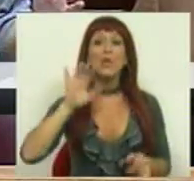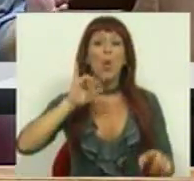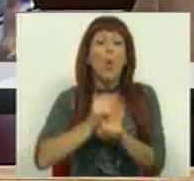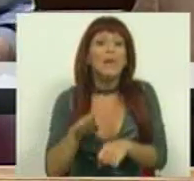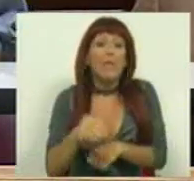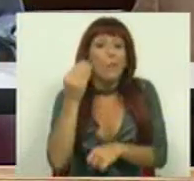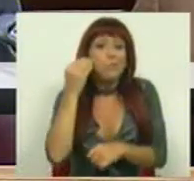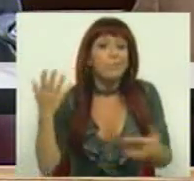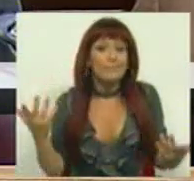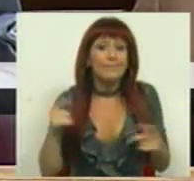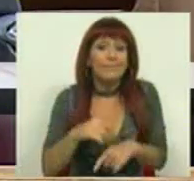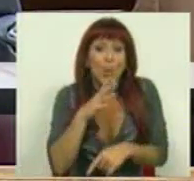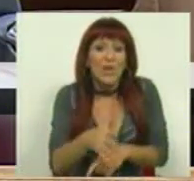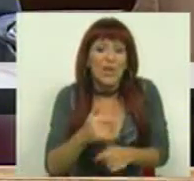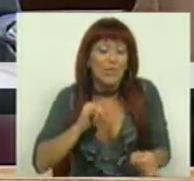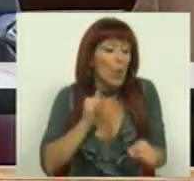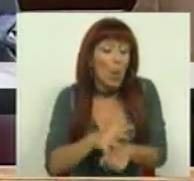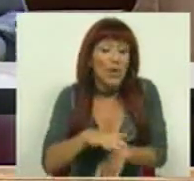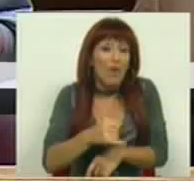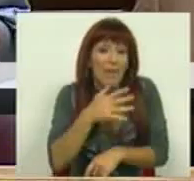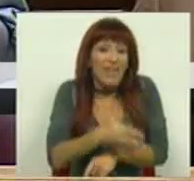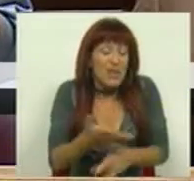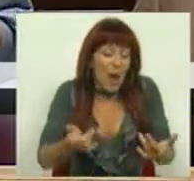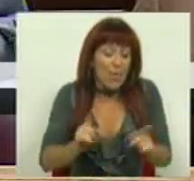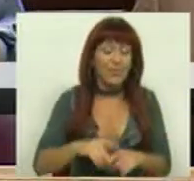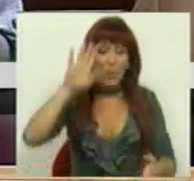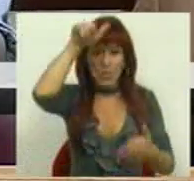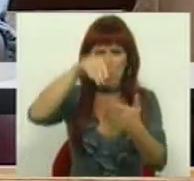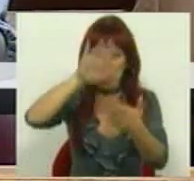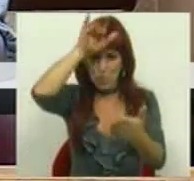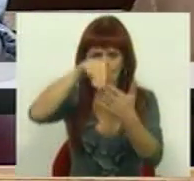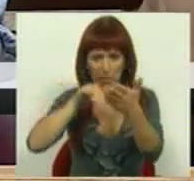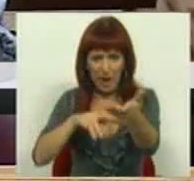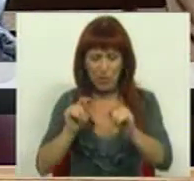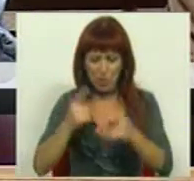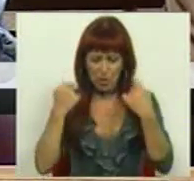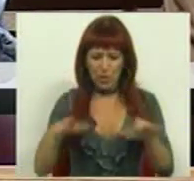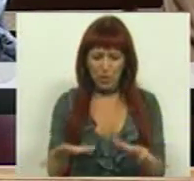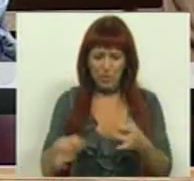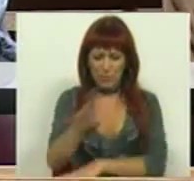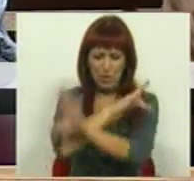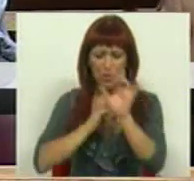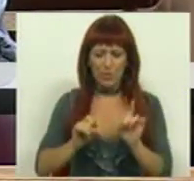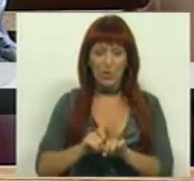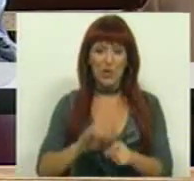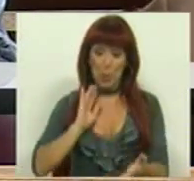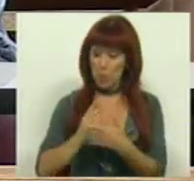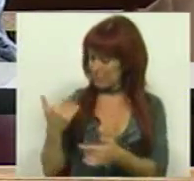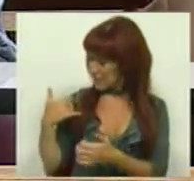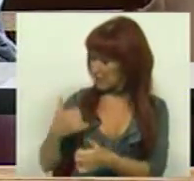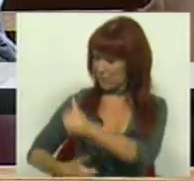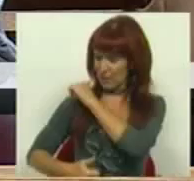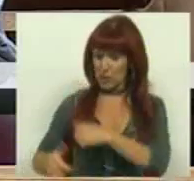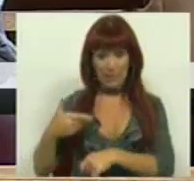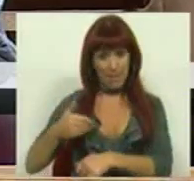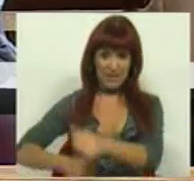outra forma de o dizer, os resultados do Conselho Europeu da última sexta-feira,